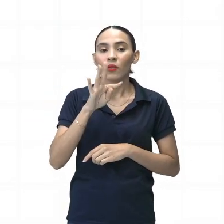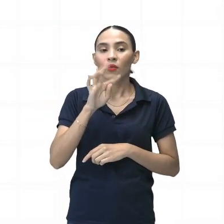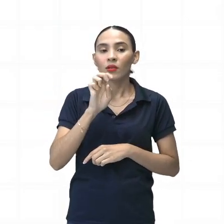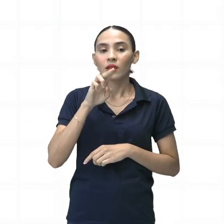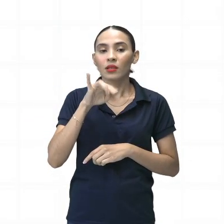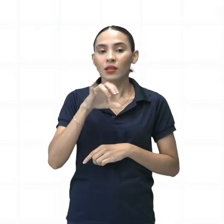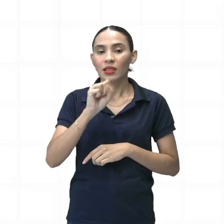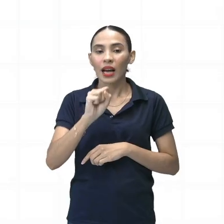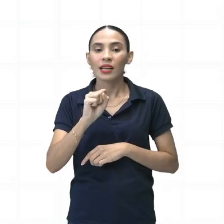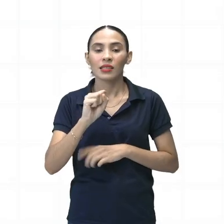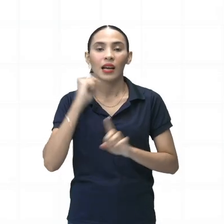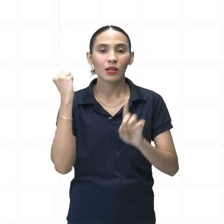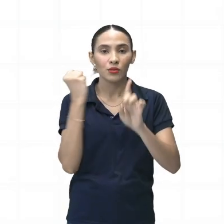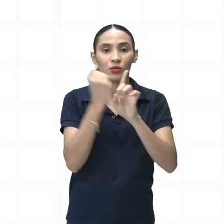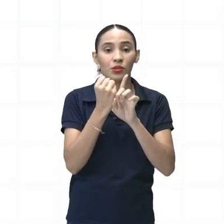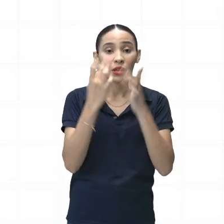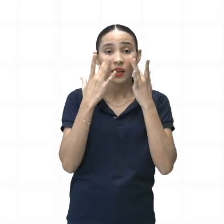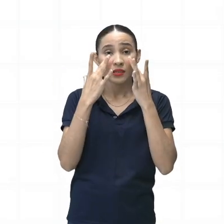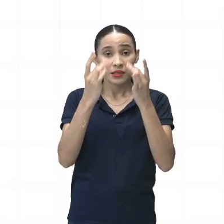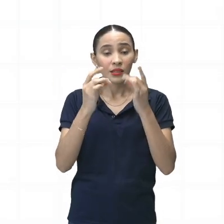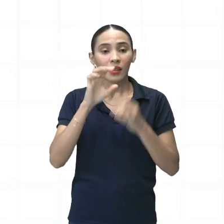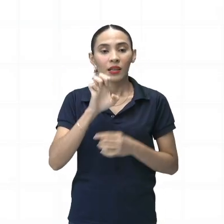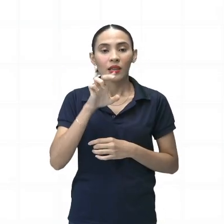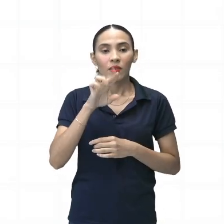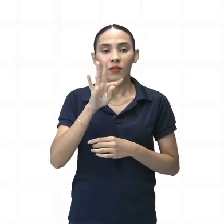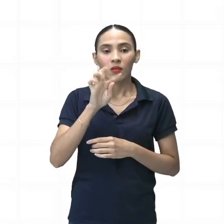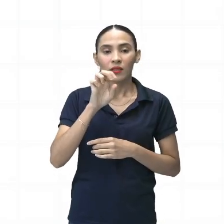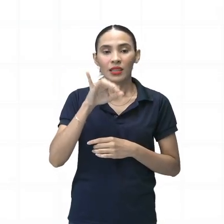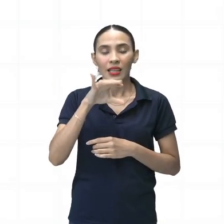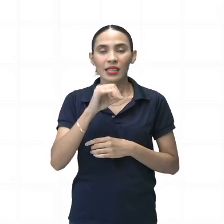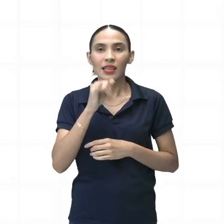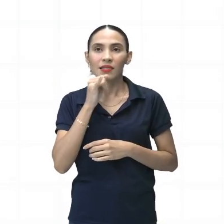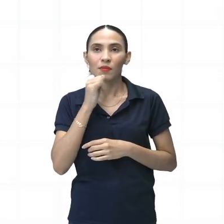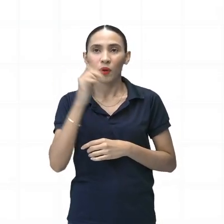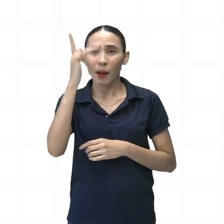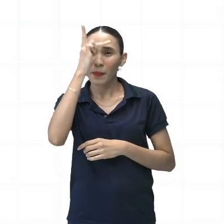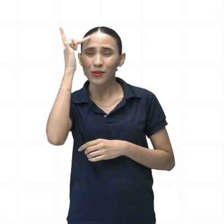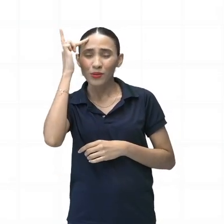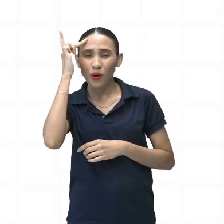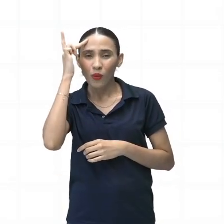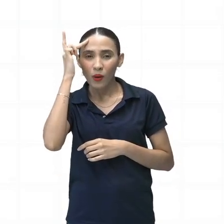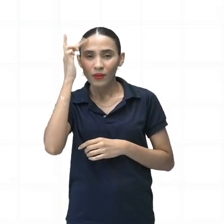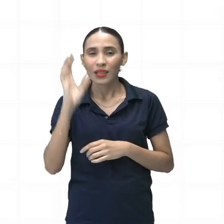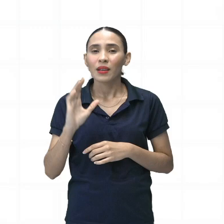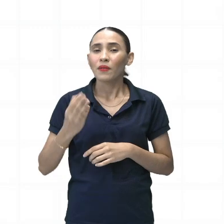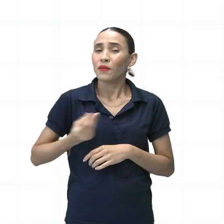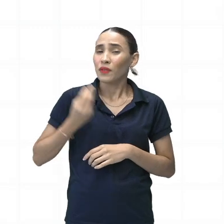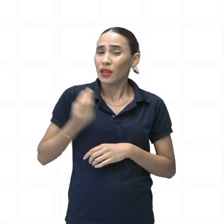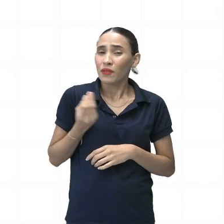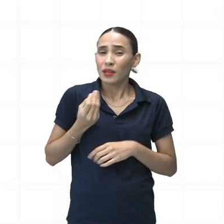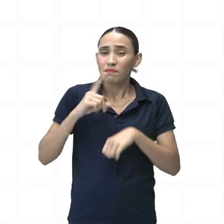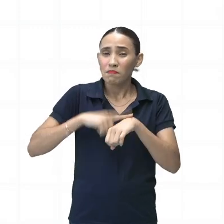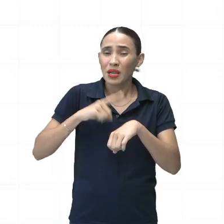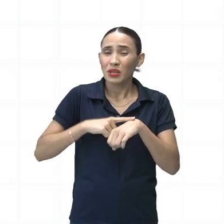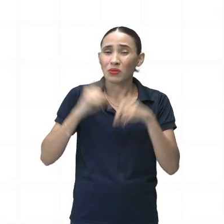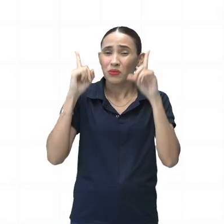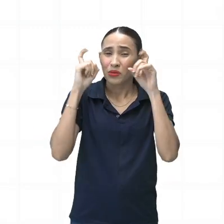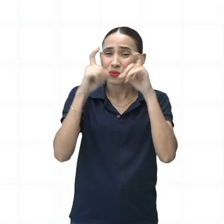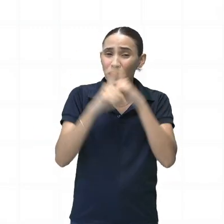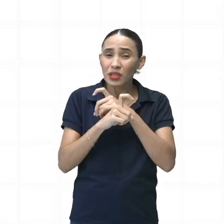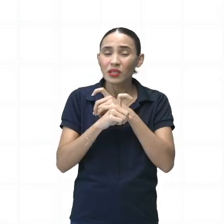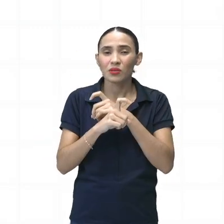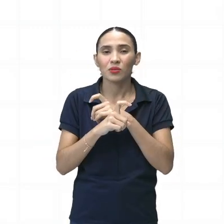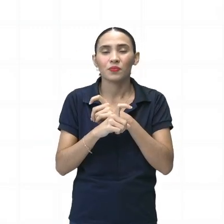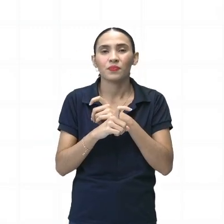biológico, com doenças degenerativas, que a pessoa quer ter o direito de tirar a própria vida,